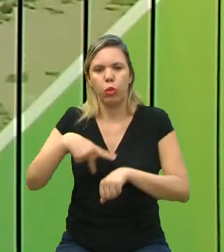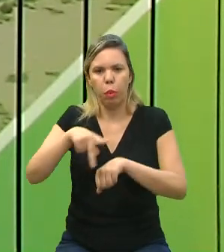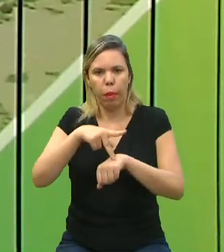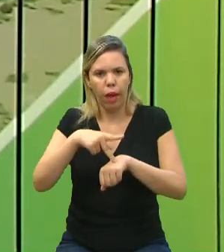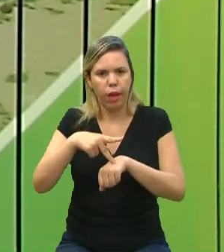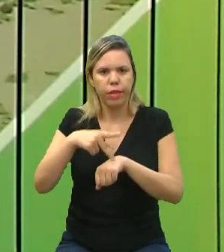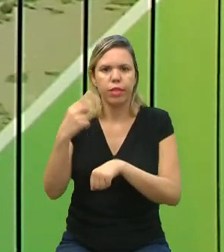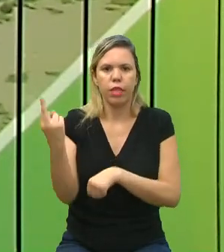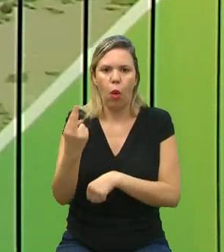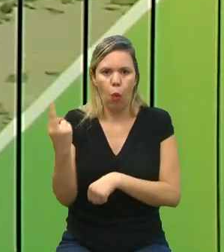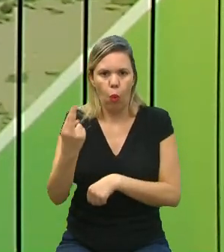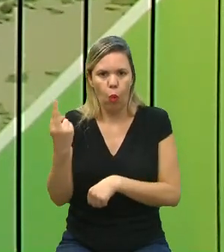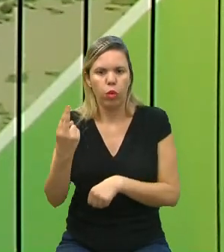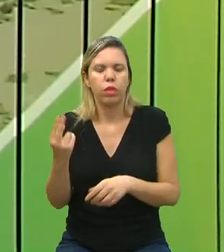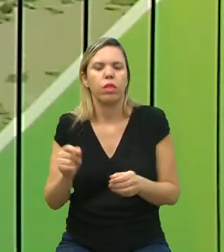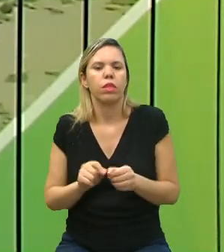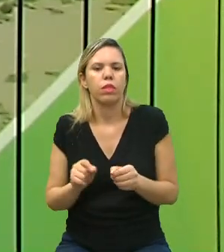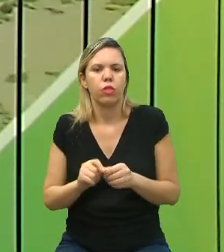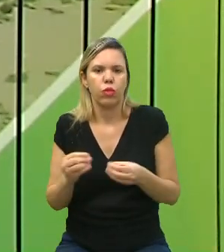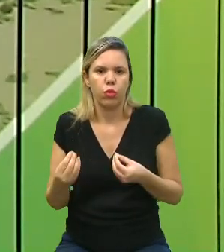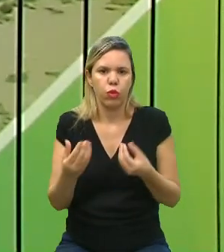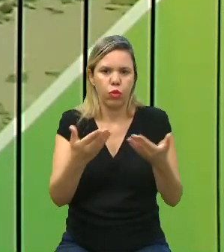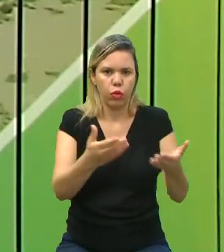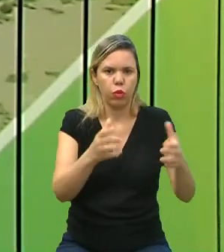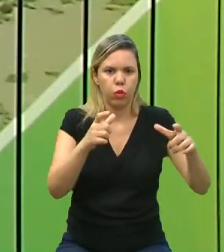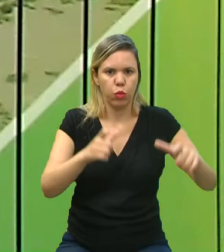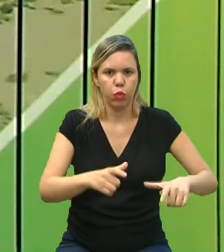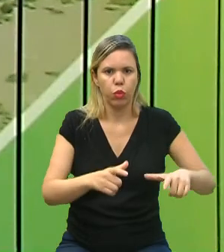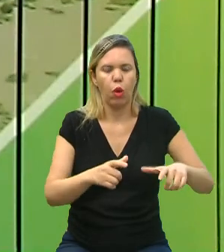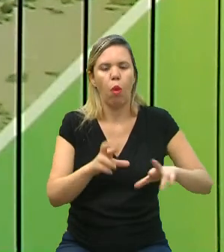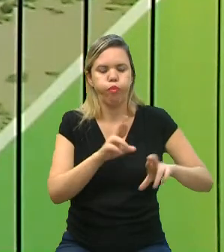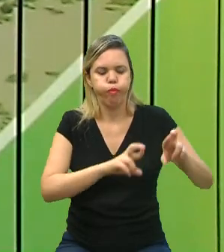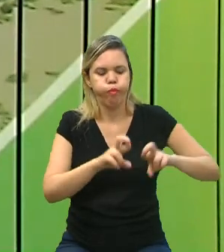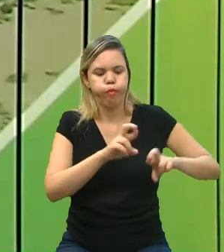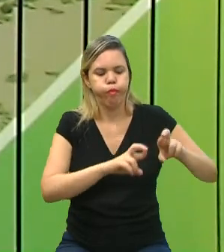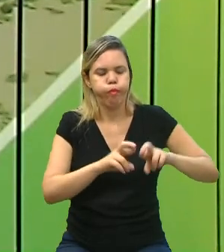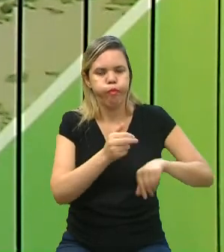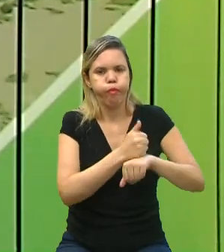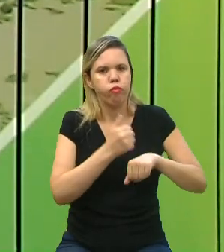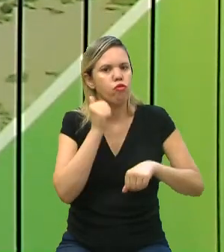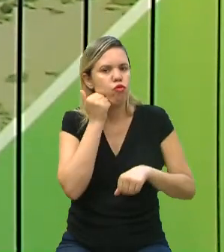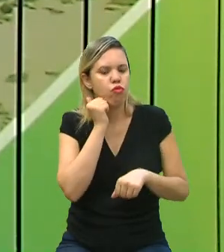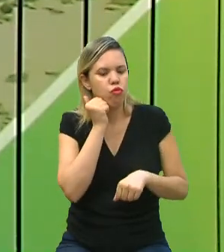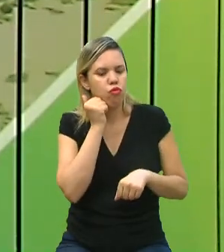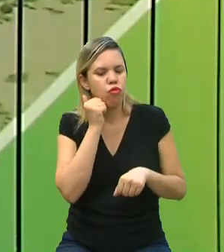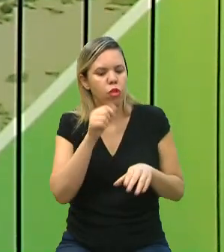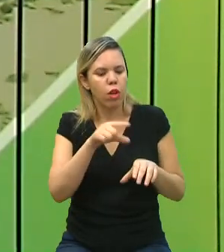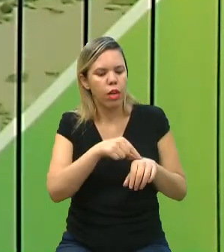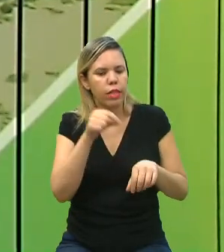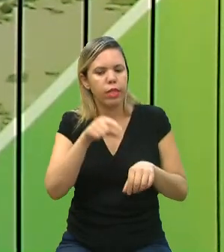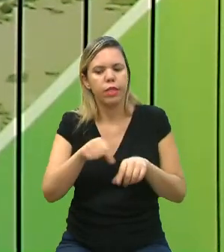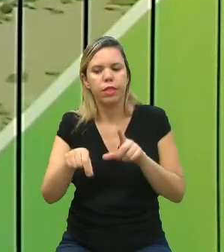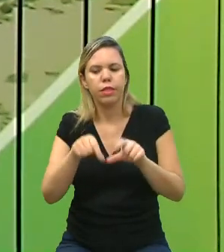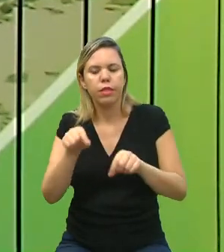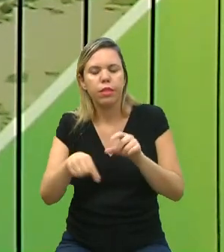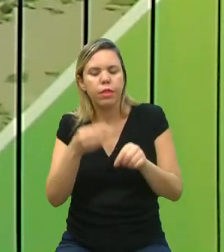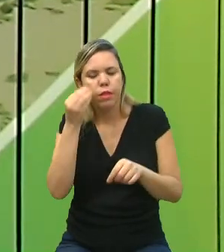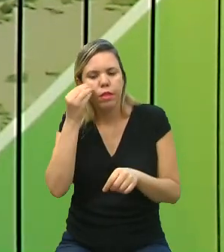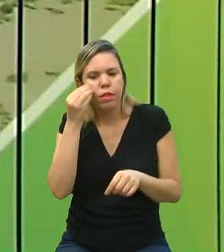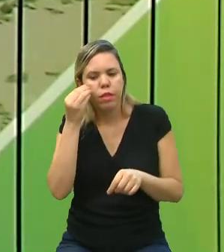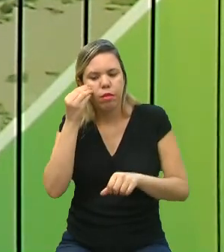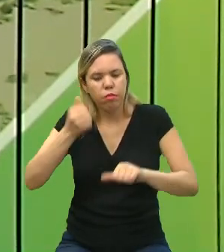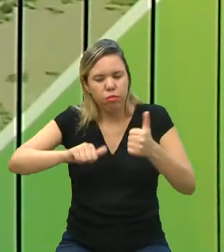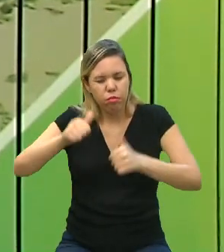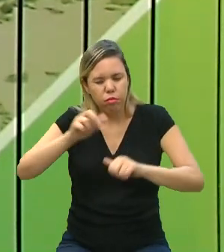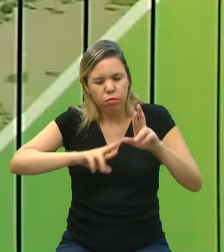laboratório onde os cientistas vão colher amostras e vão conduzir aí análises de radiocarbono. E nesta